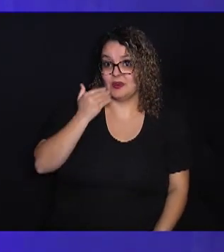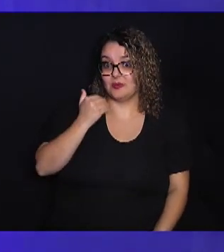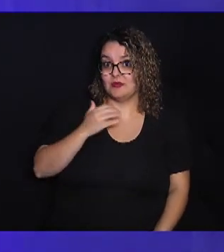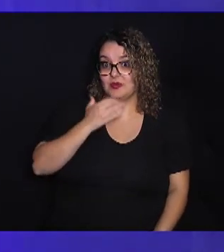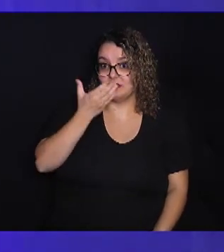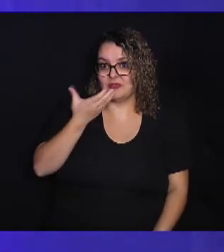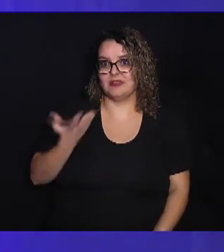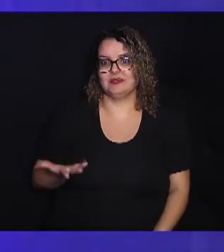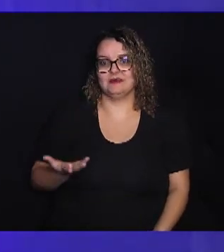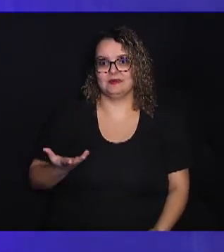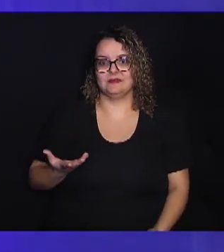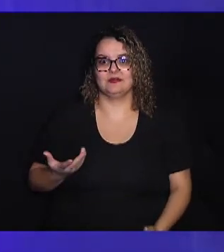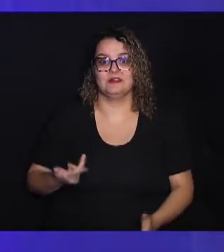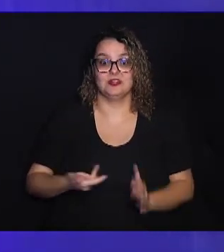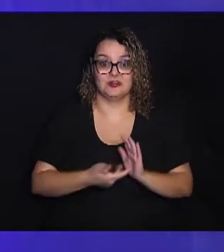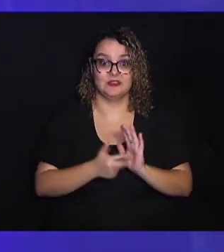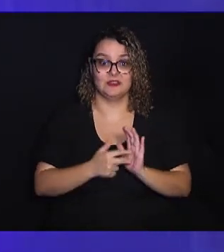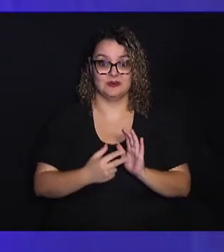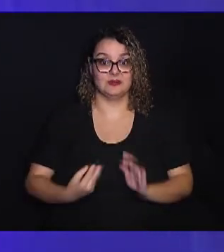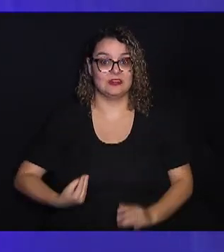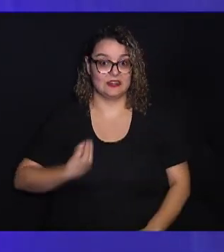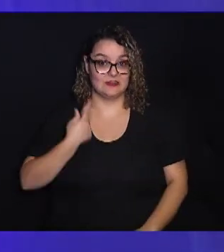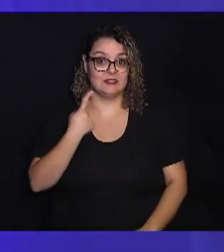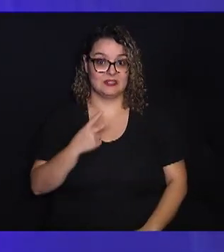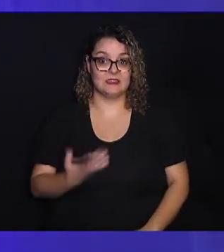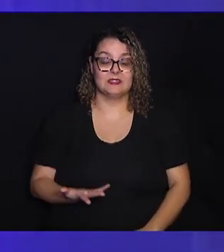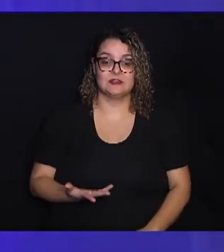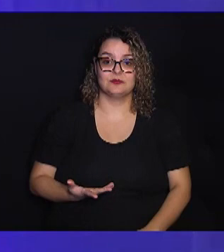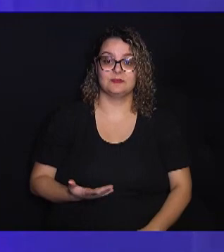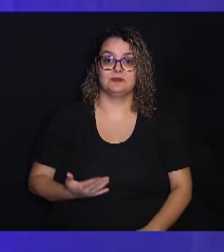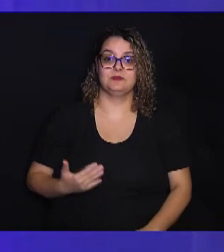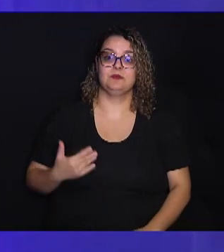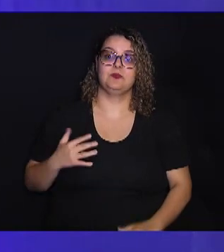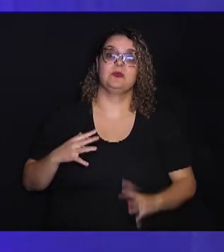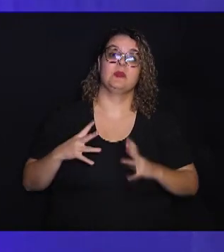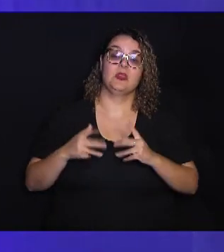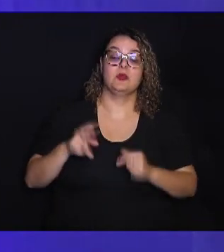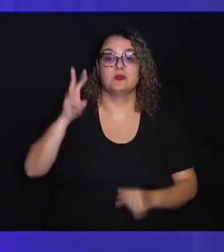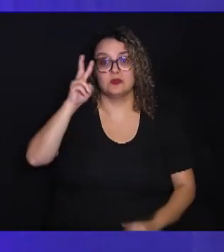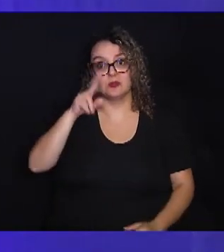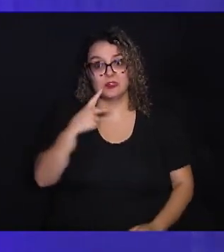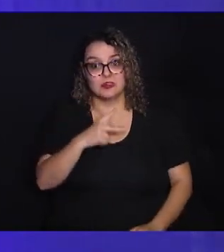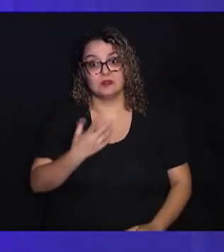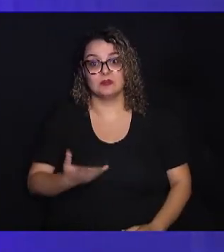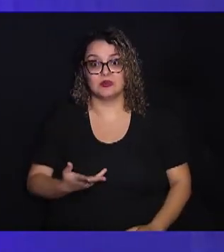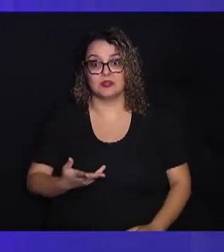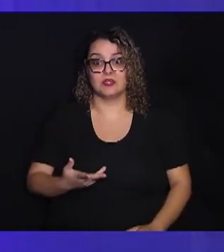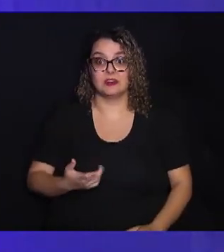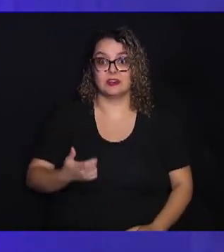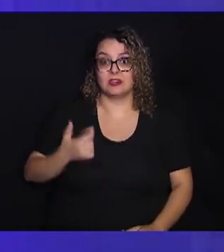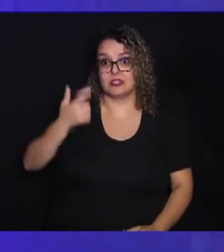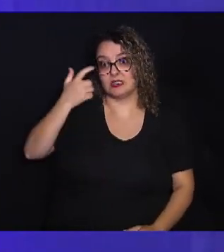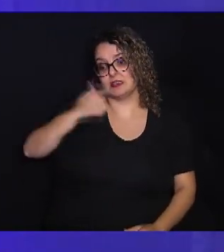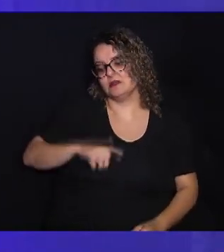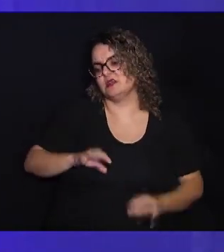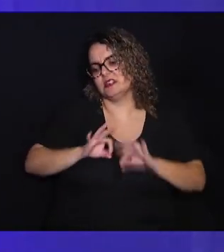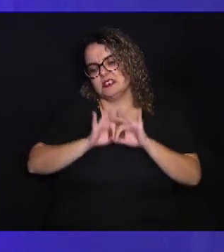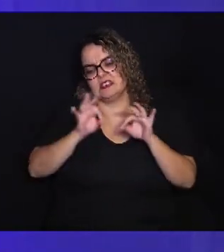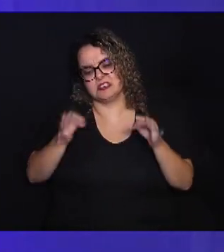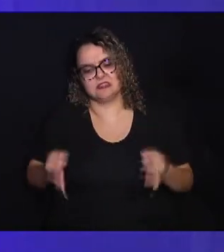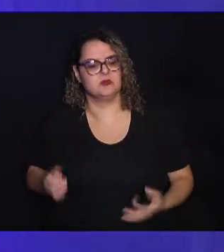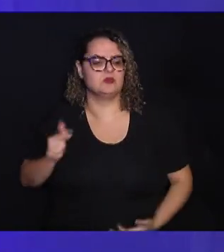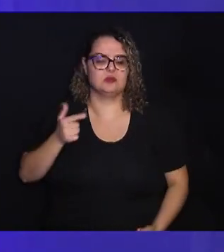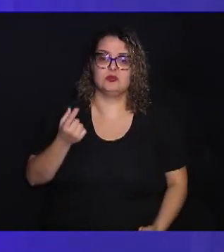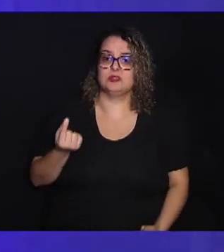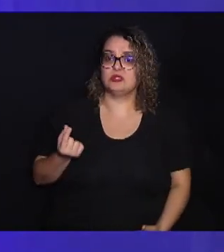aquilo ficou muito significativo na vida dele. Então ele perpassa toda a história dele contando que ele era uma pessoa muito simples, não tinha